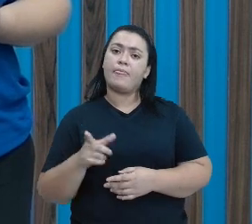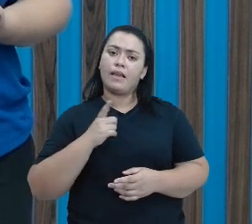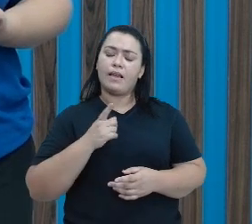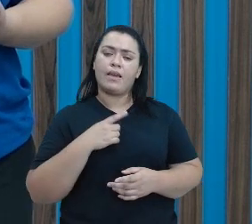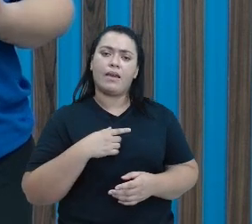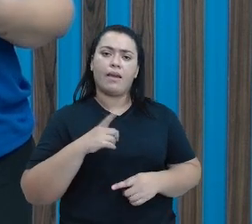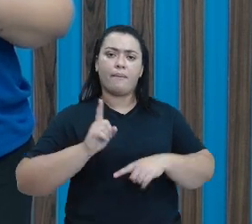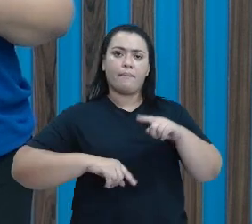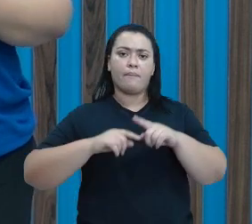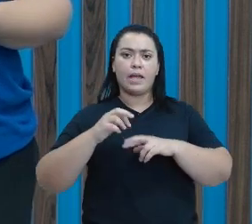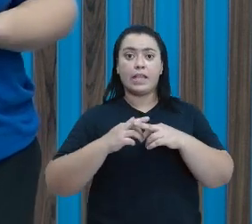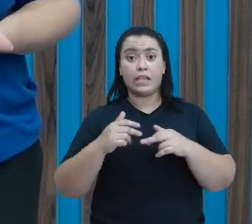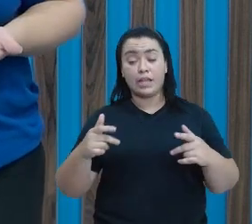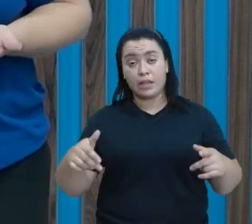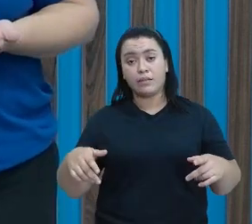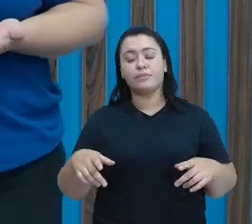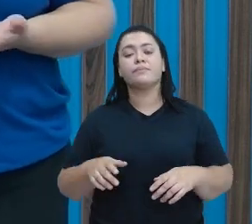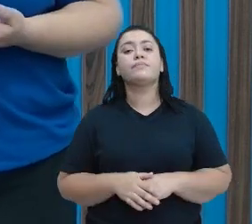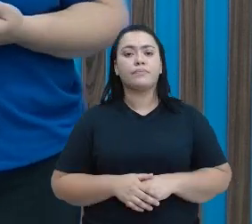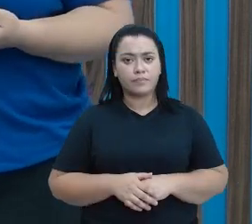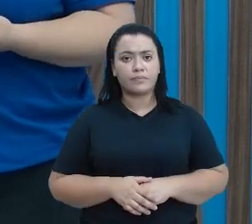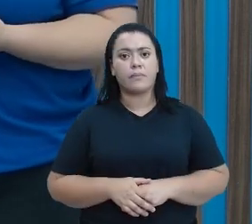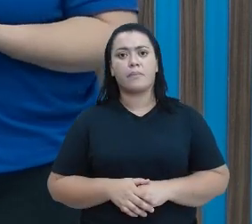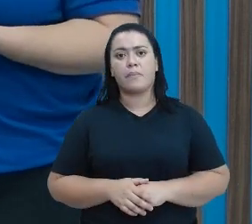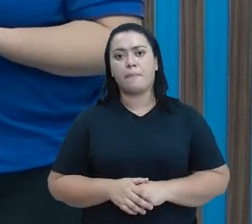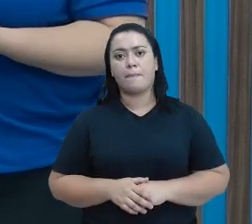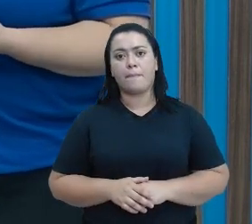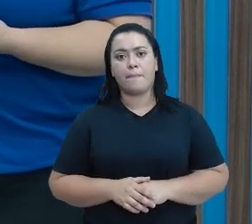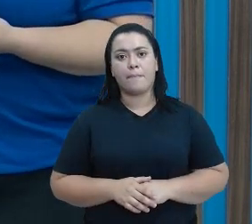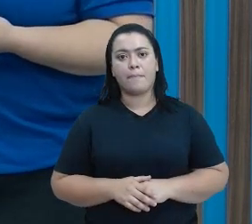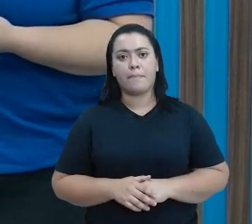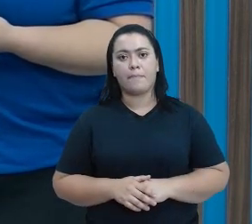desses materiais, desses equipamentos.